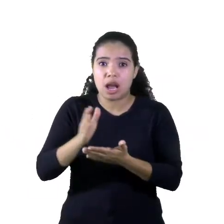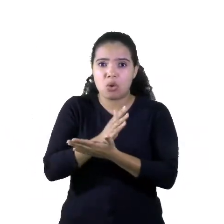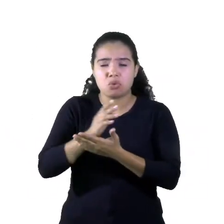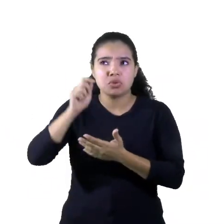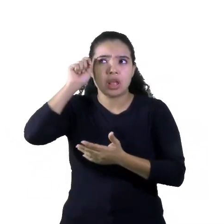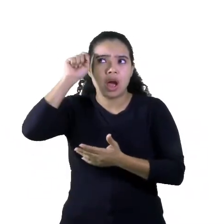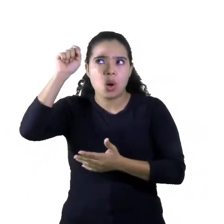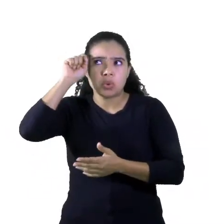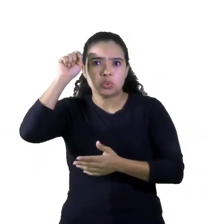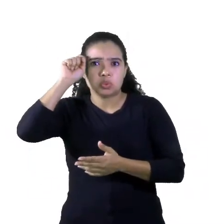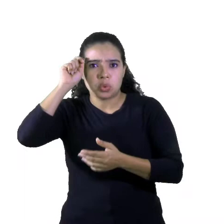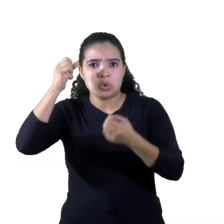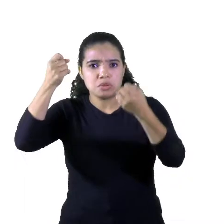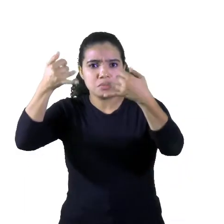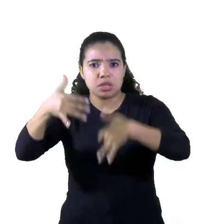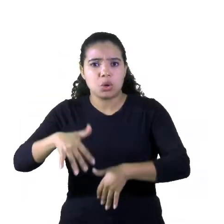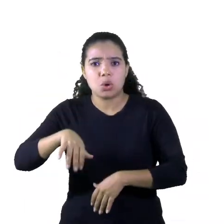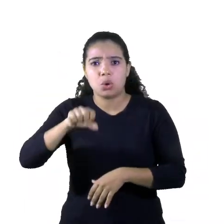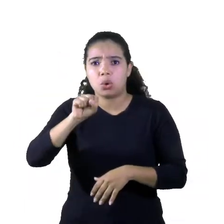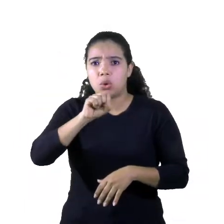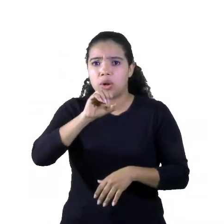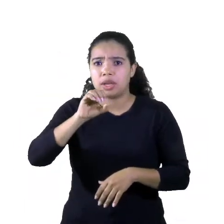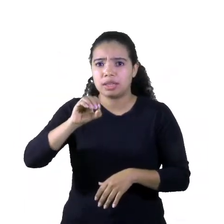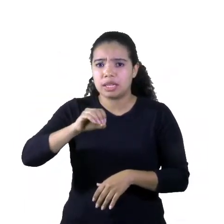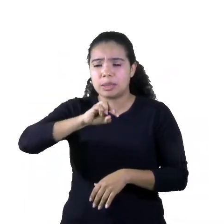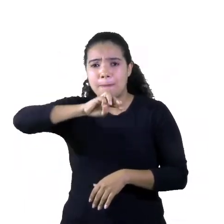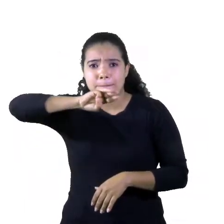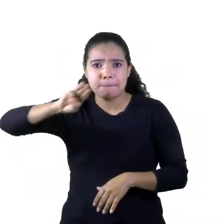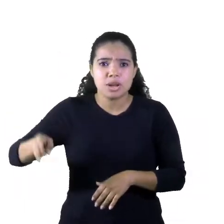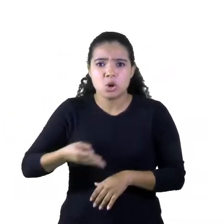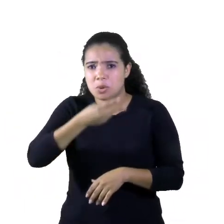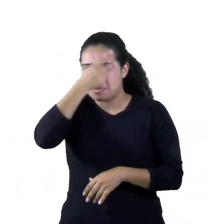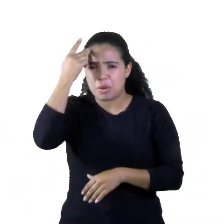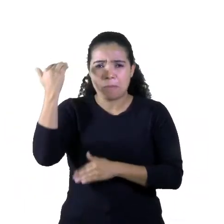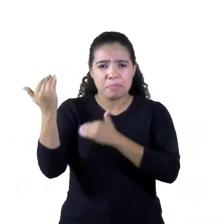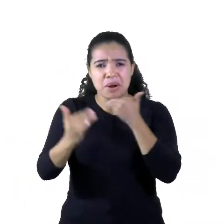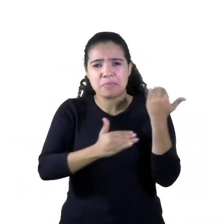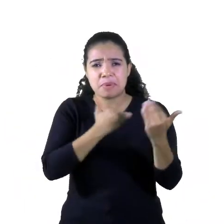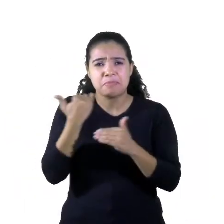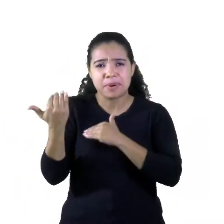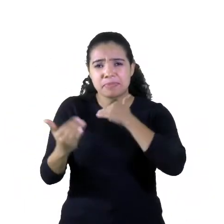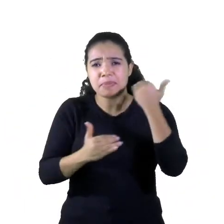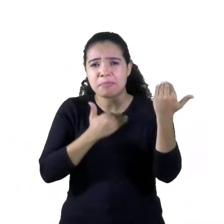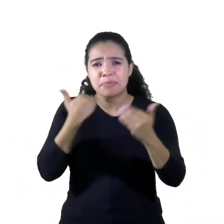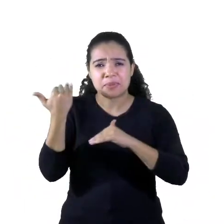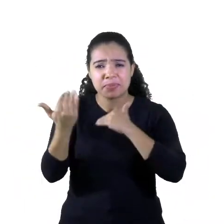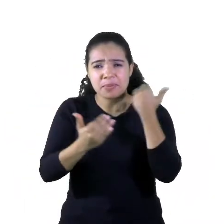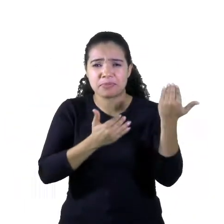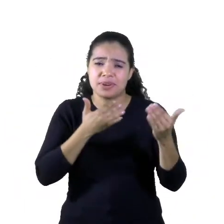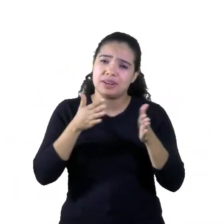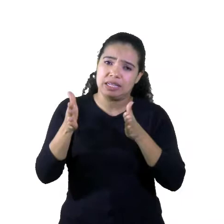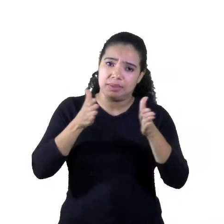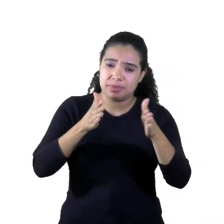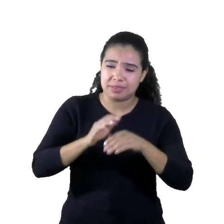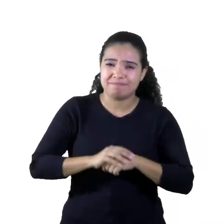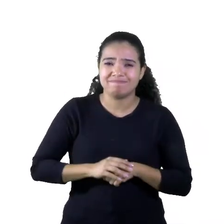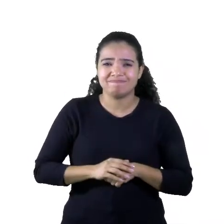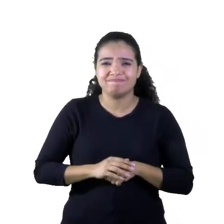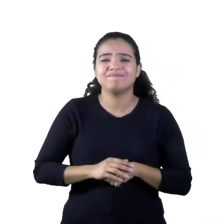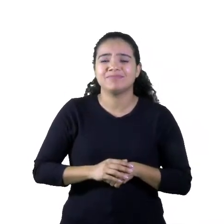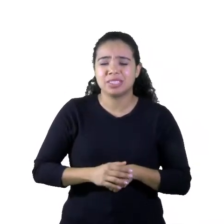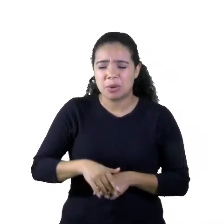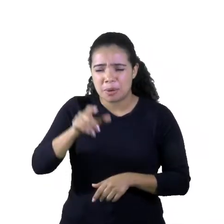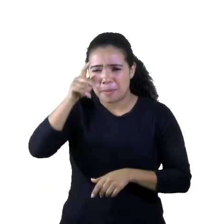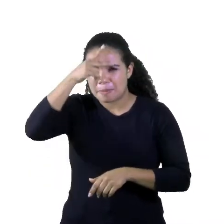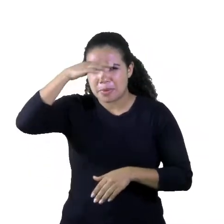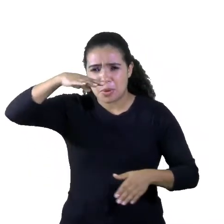até 80 milhões de pessoas que morreram durante esse evento, milhões de